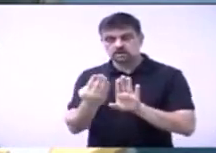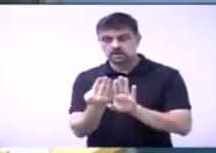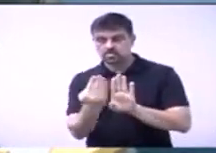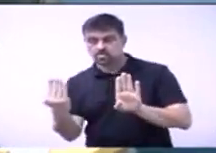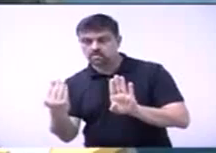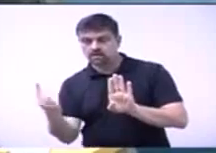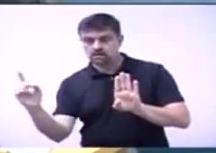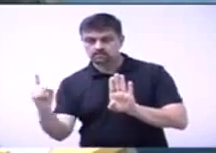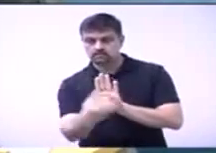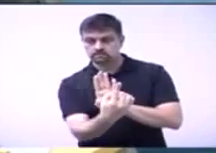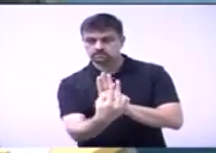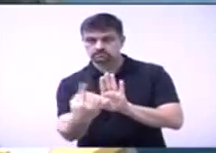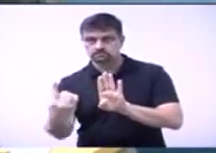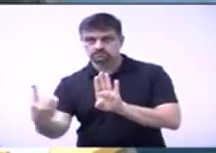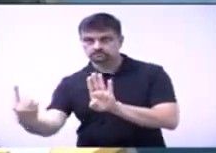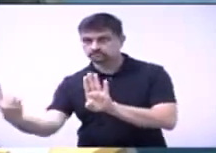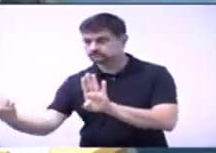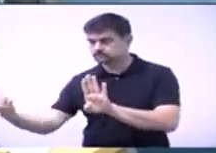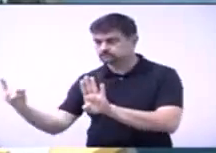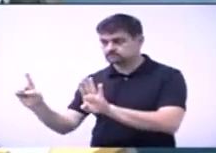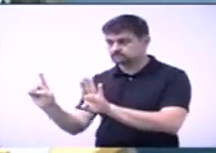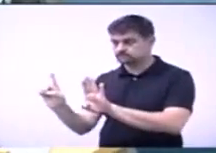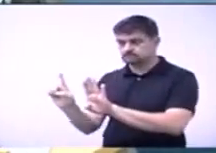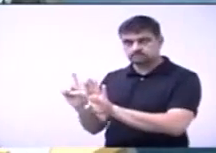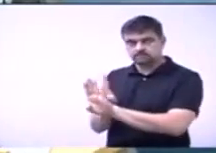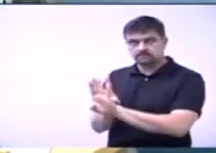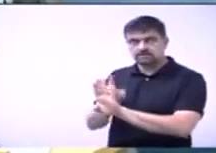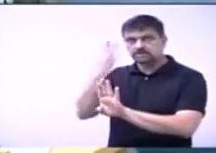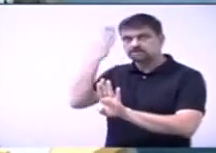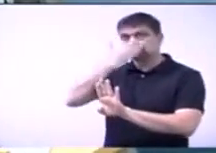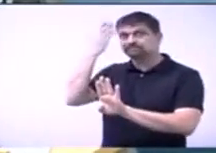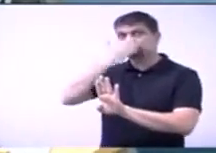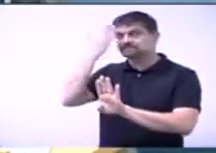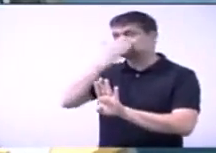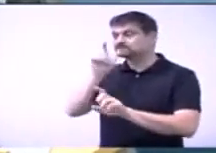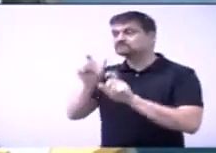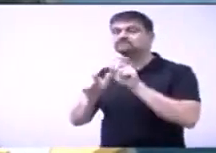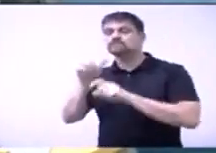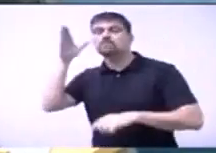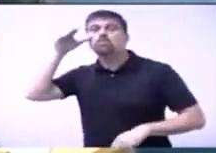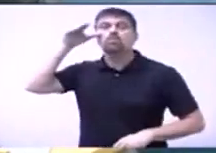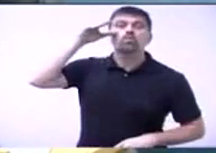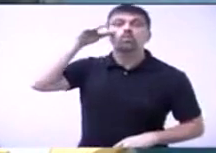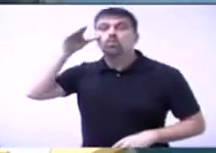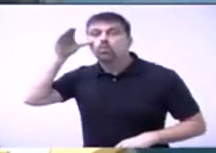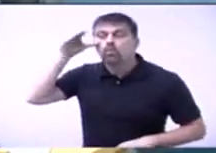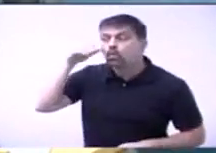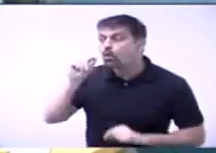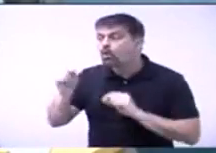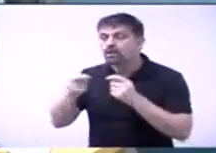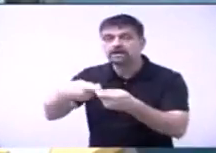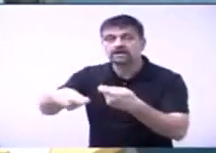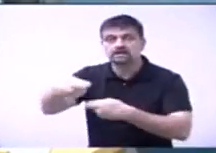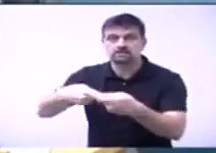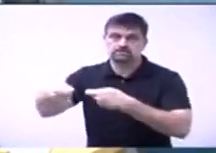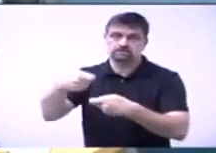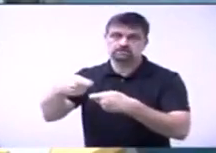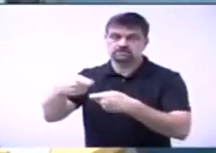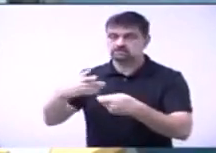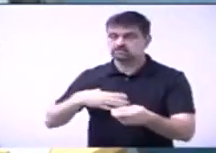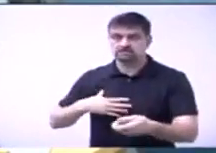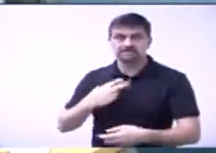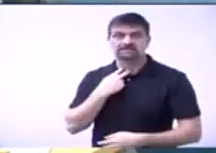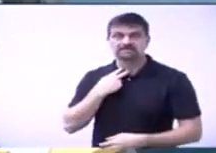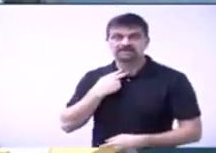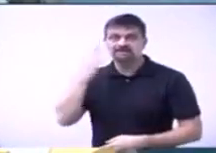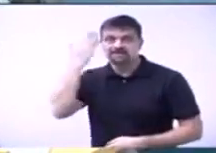de caixa e não deixava uma pessoa ela visualizar a operação que a outra estava fazendo. Mas,